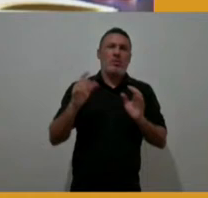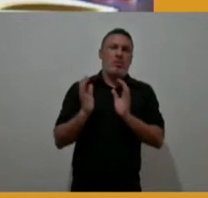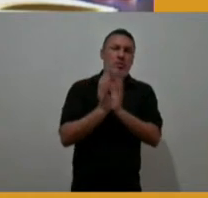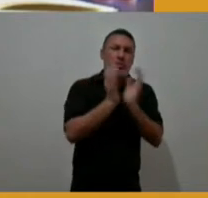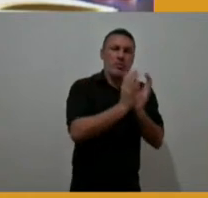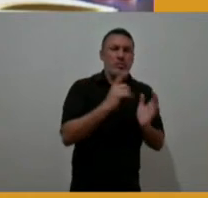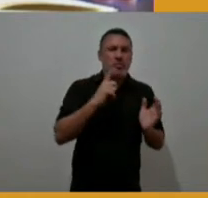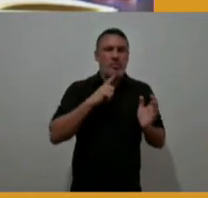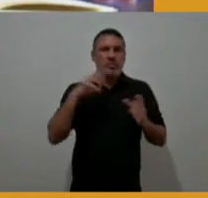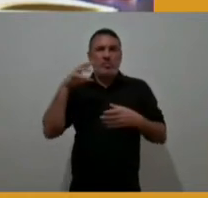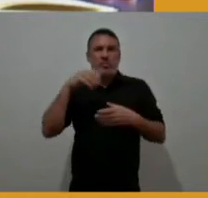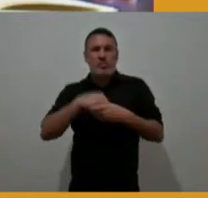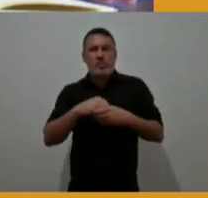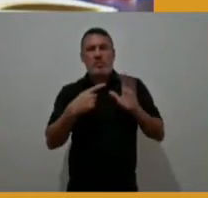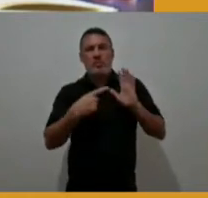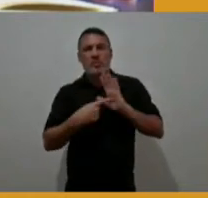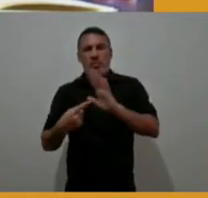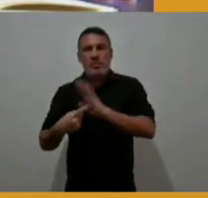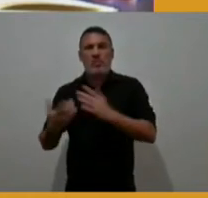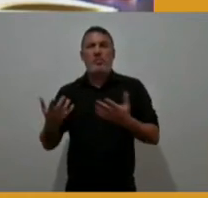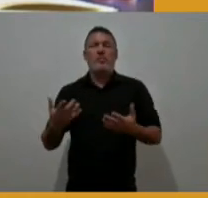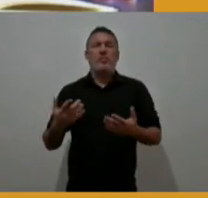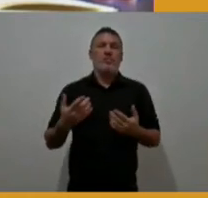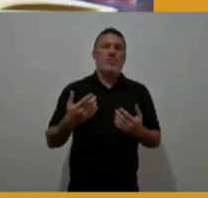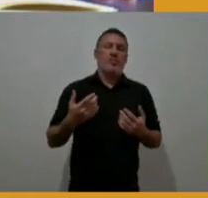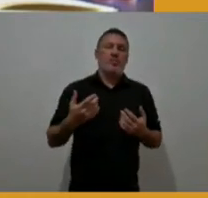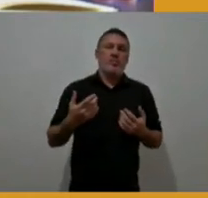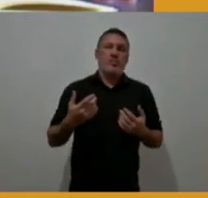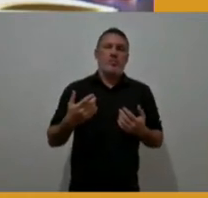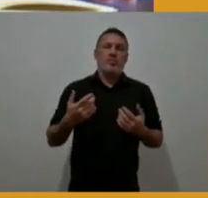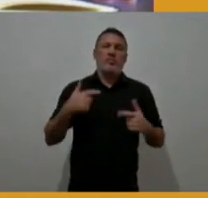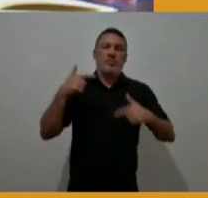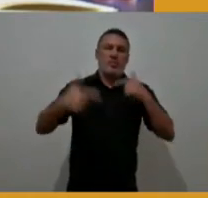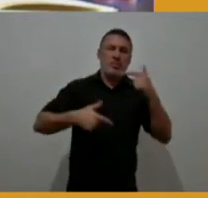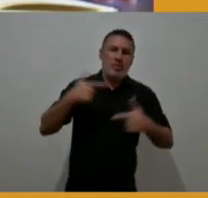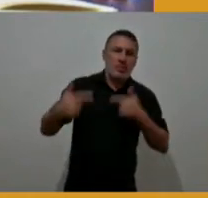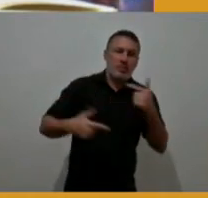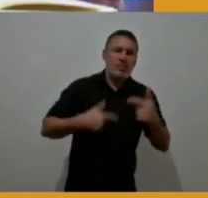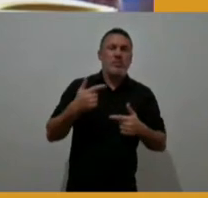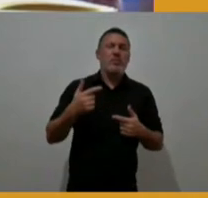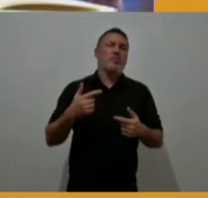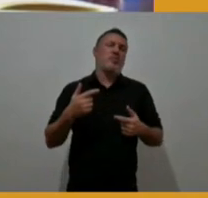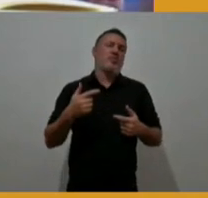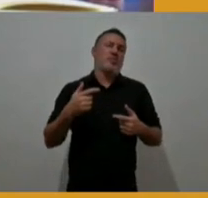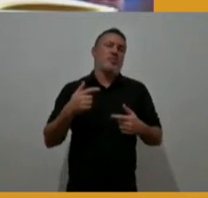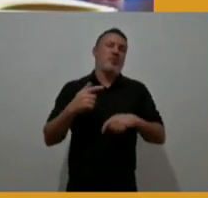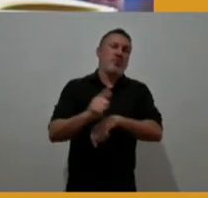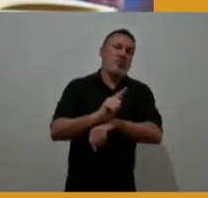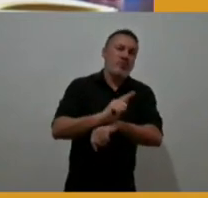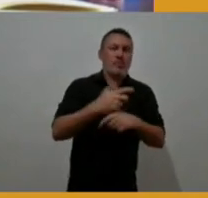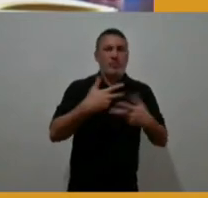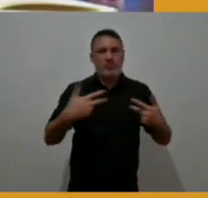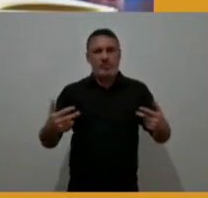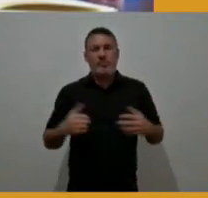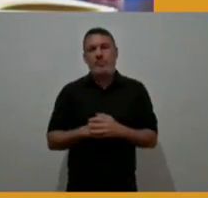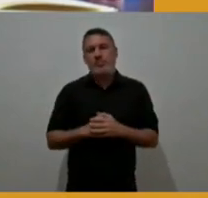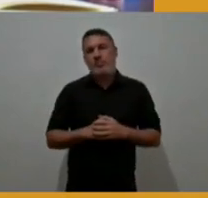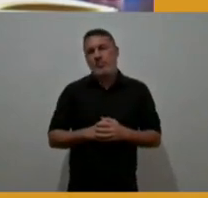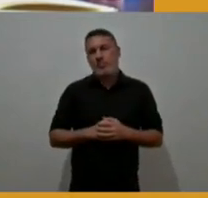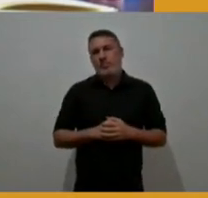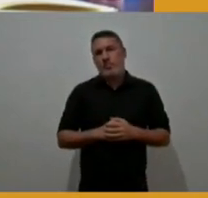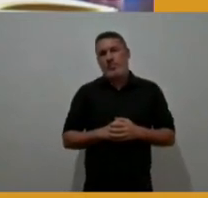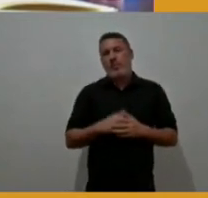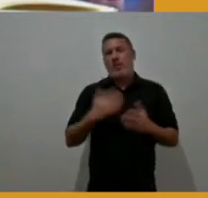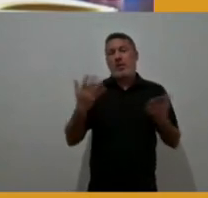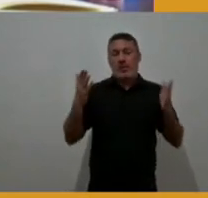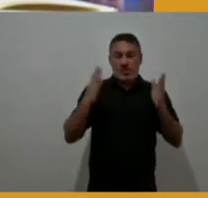dentro do banco, faz esse tipo de análise, faz uma análise da capacidade de gestão e o médio e longo prazo em que